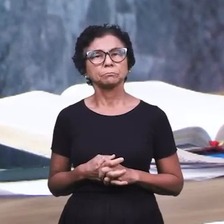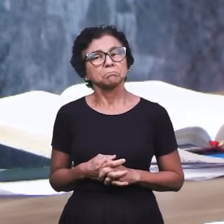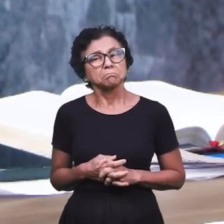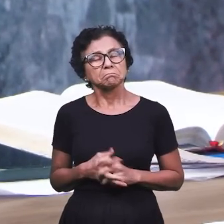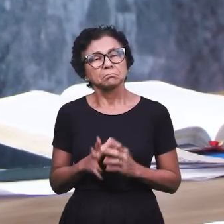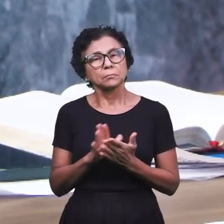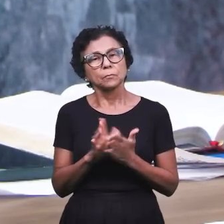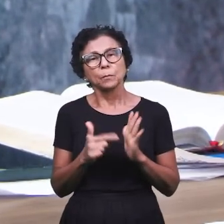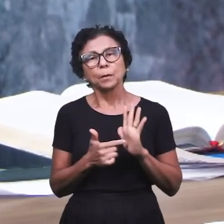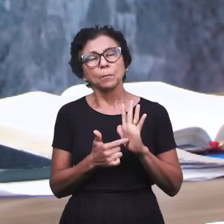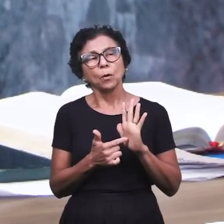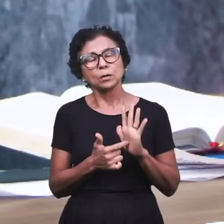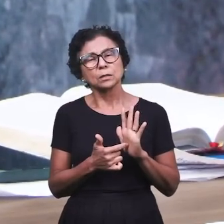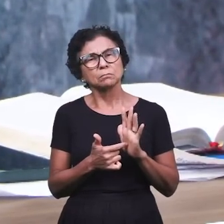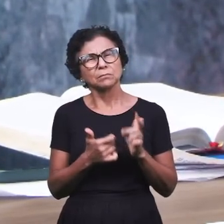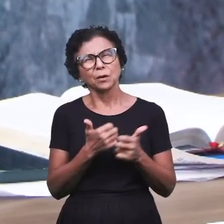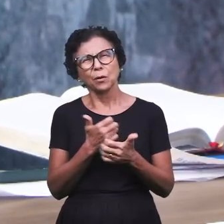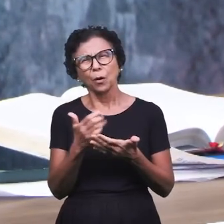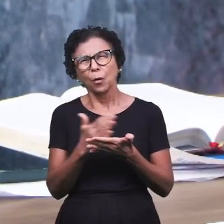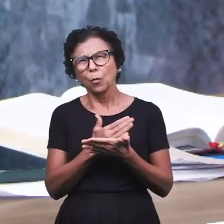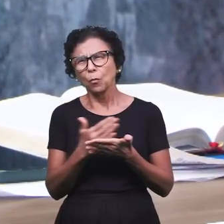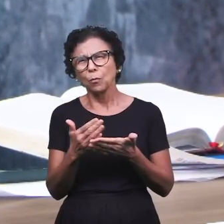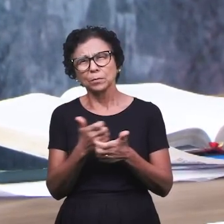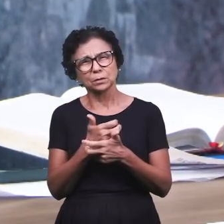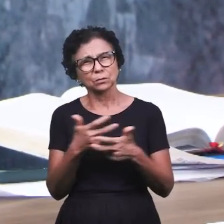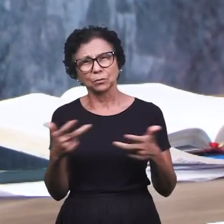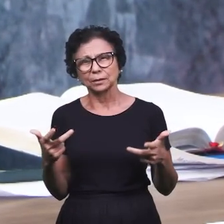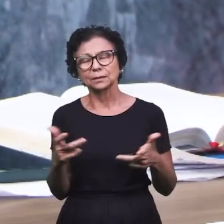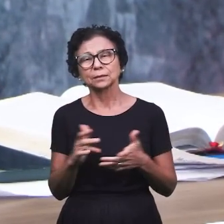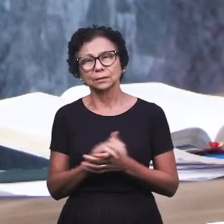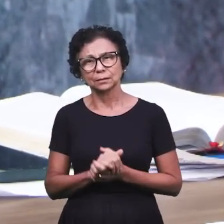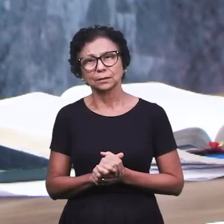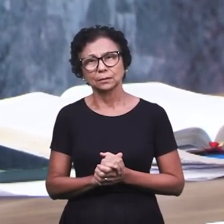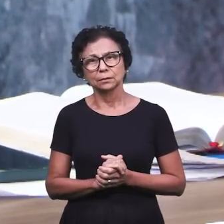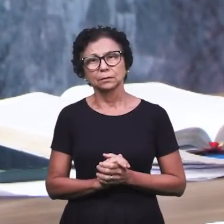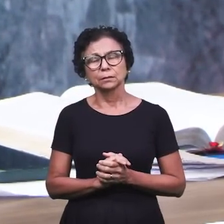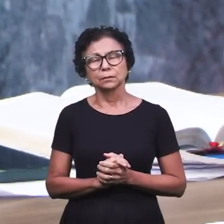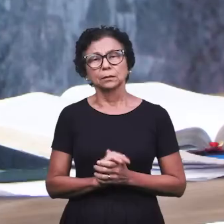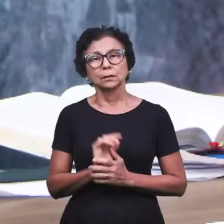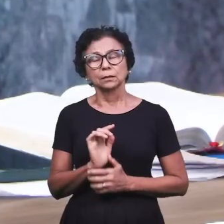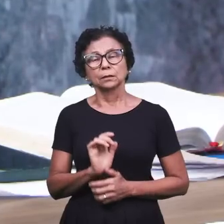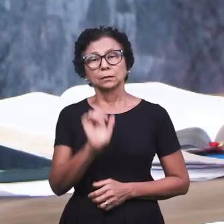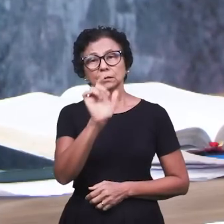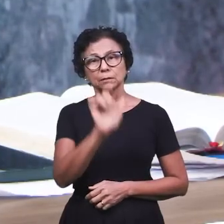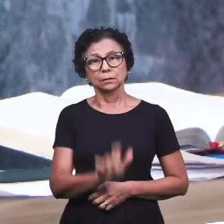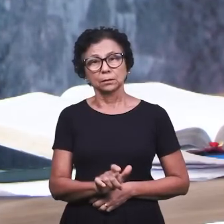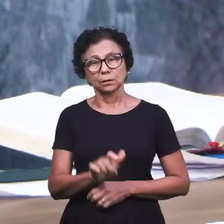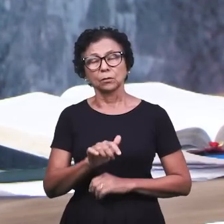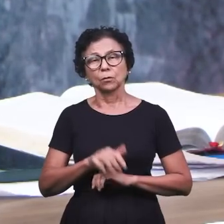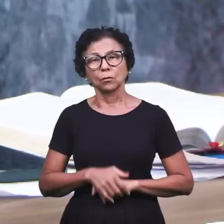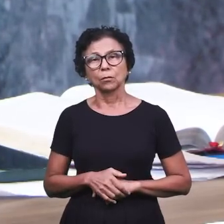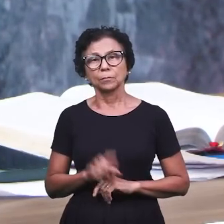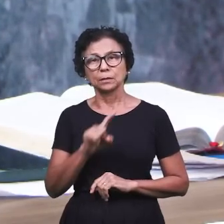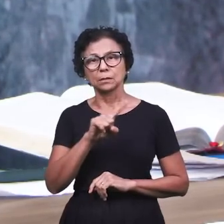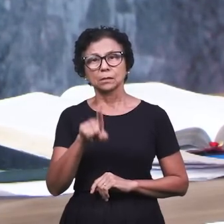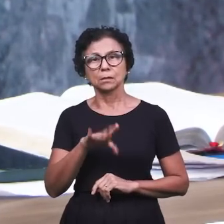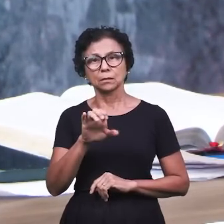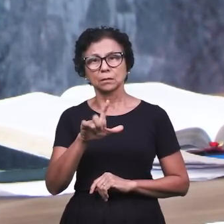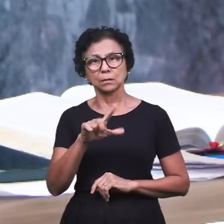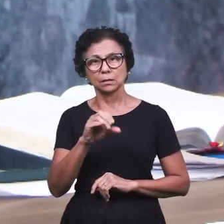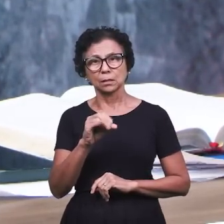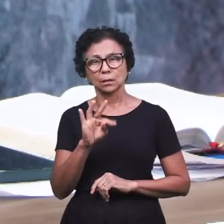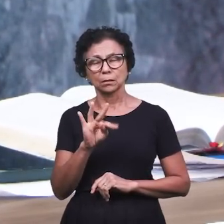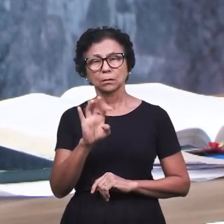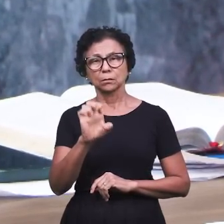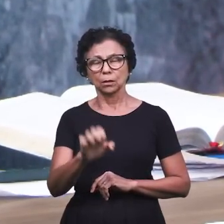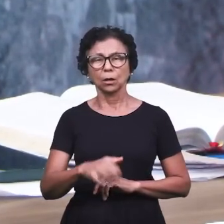Bíblia informa, não é muita coisa, mas é detalhe interessante, né? Ele era uma pessoa profundamente engajada em um movimento nacionalista